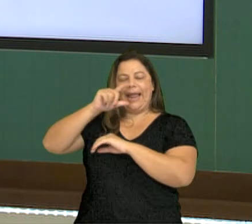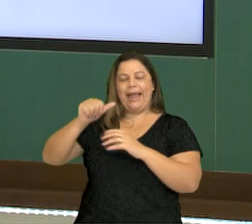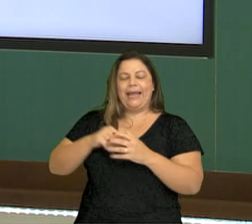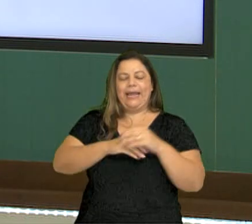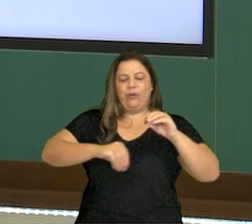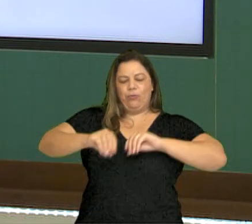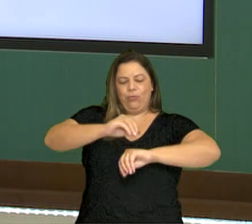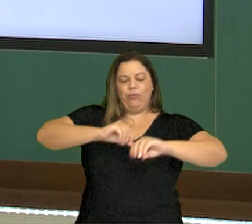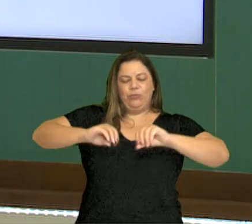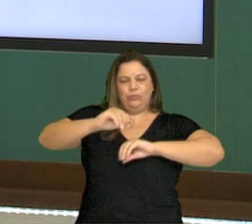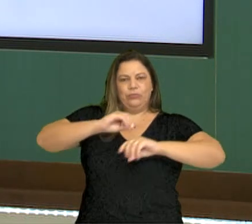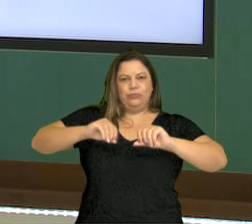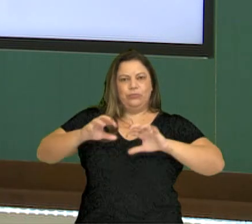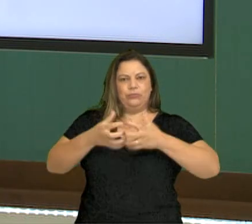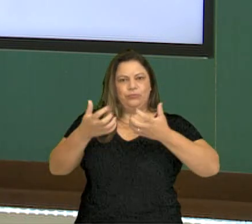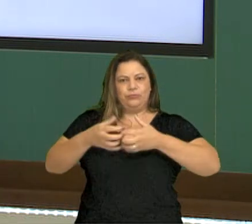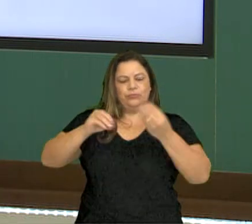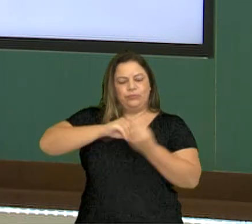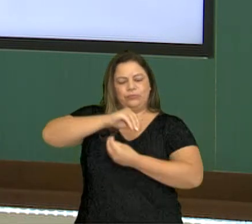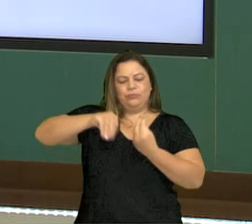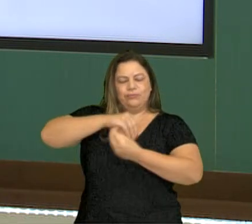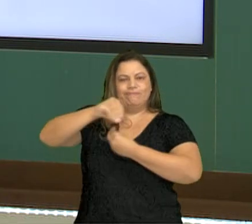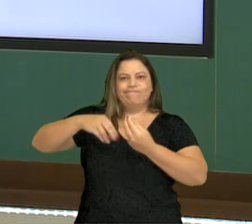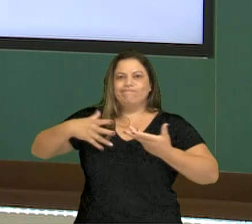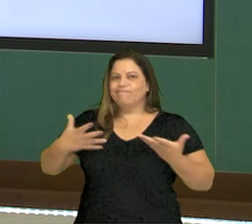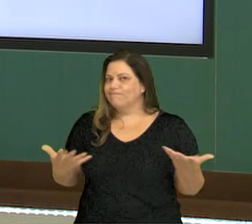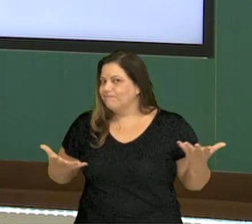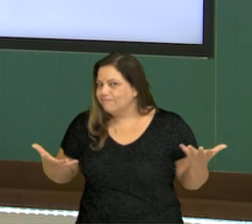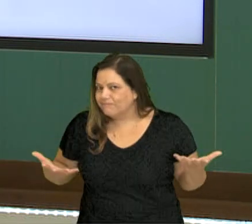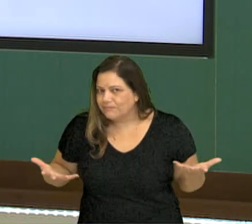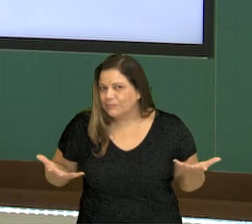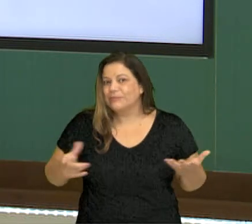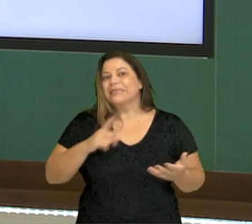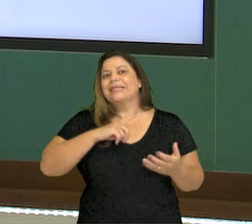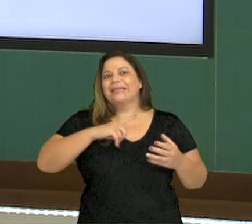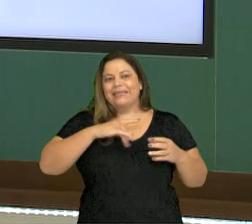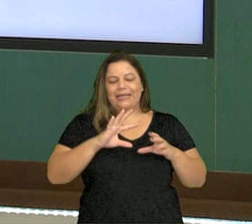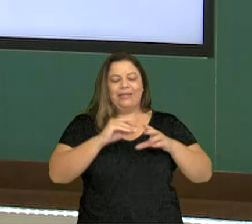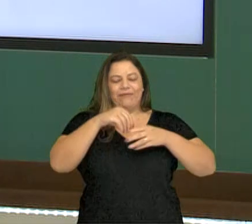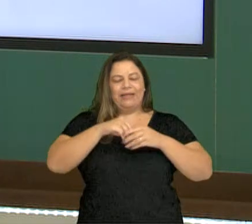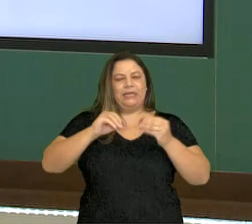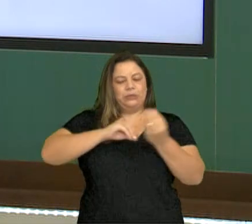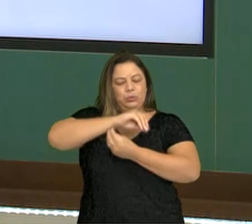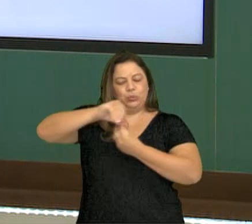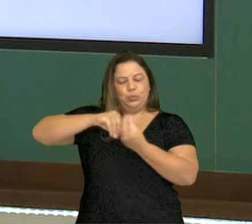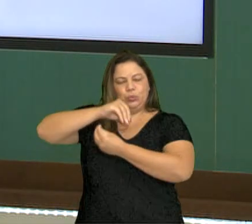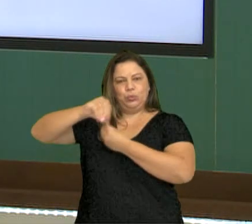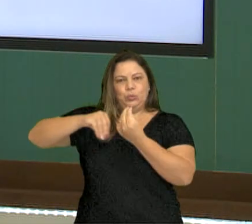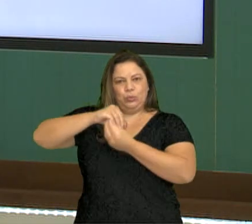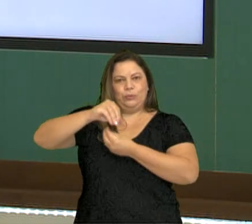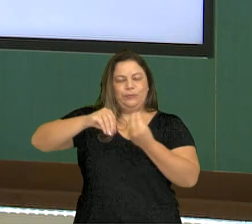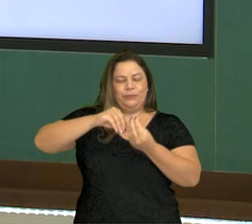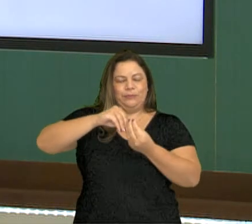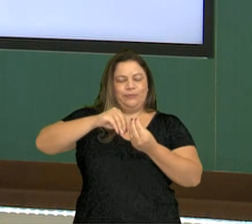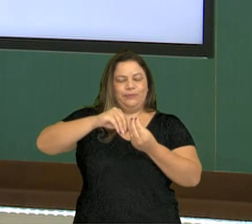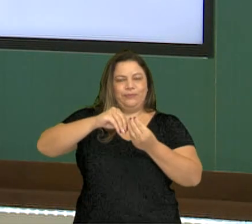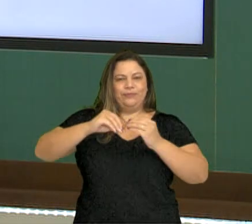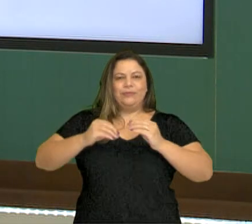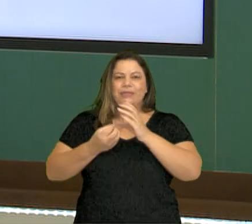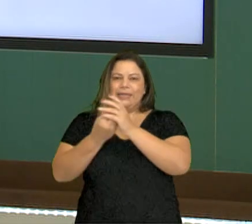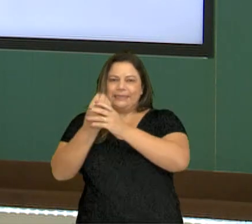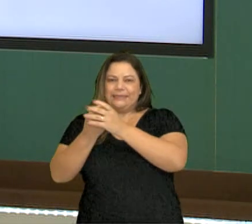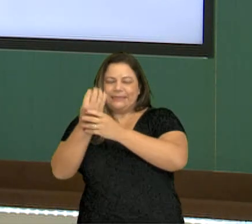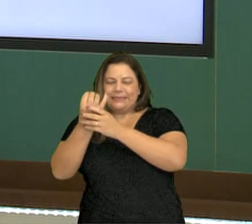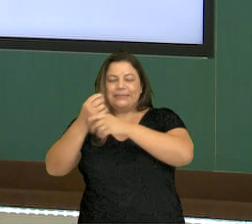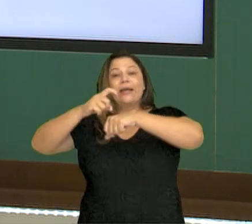Elas têm algum órgão envolvido nesse processo que faz todo esse desenvolvimento e esse crescimento? Então, eu vou dar